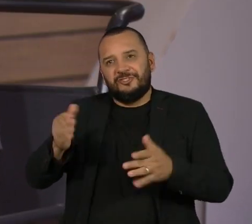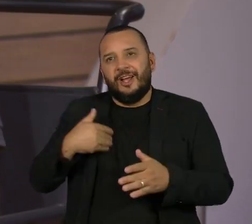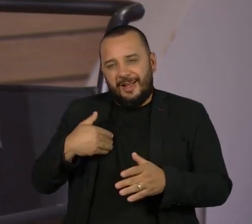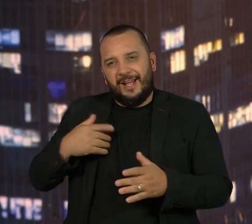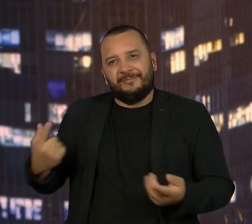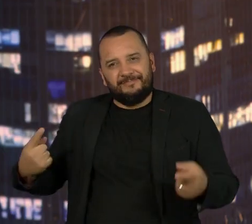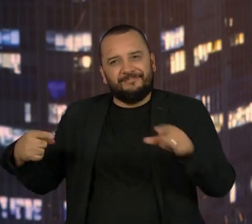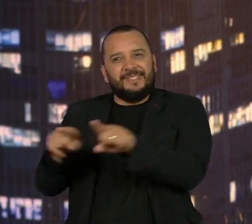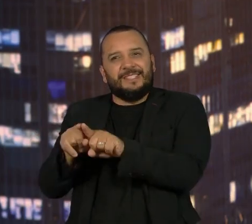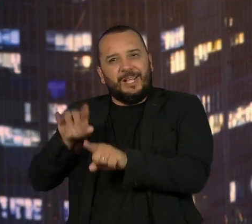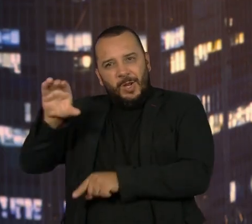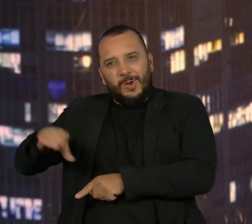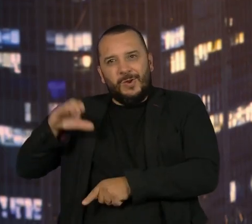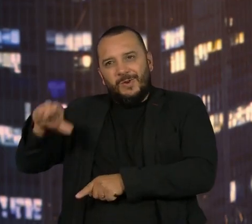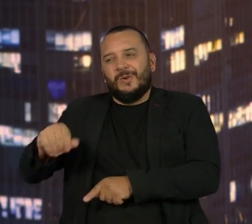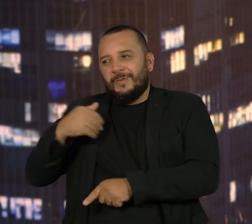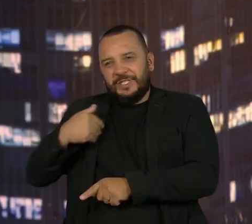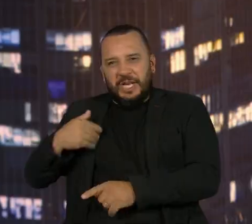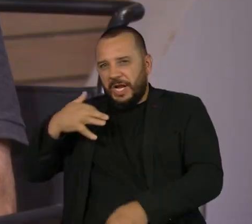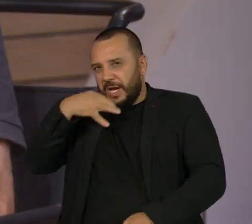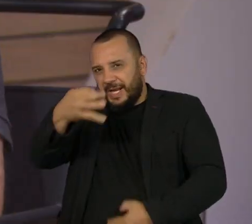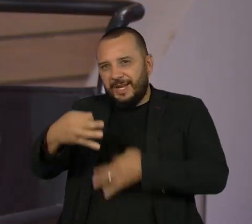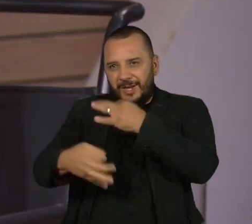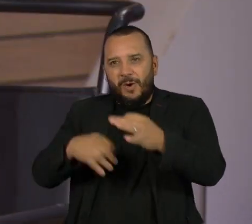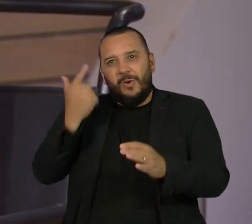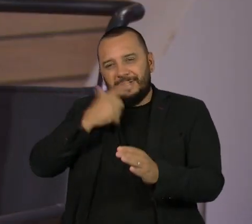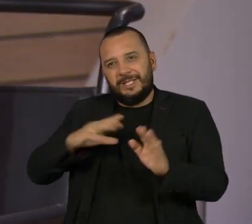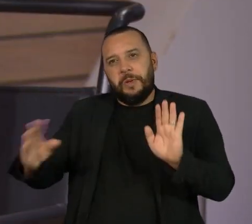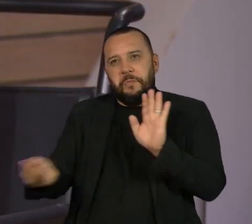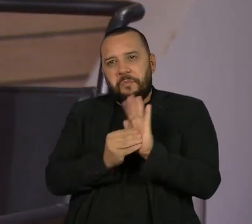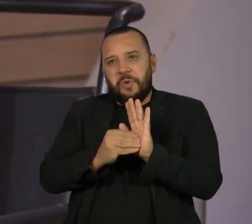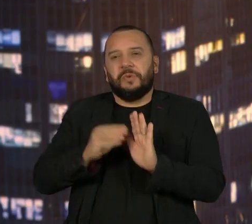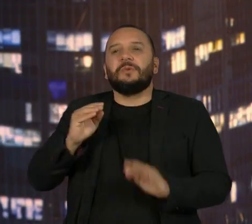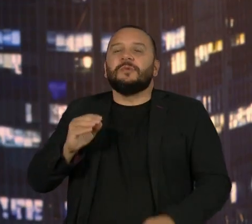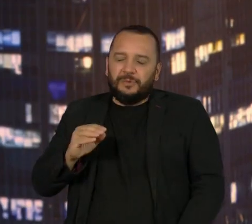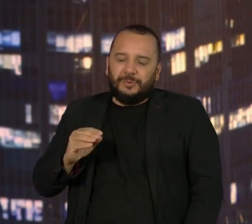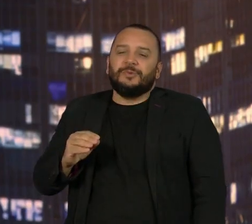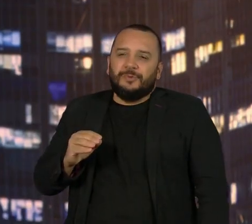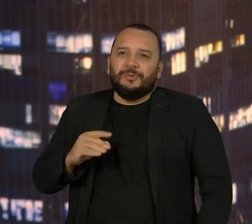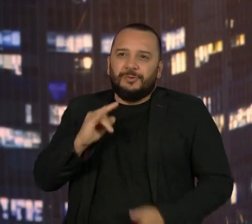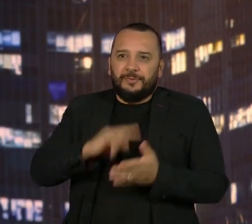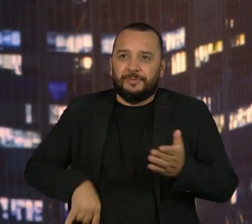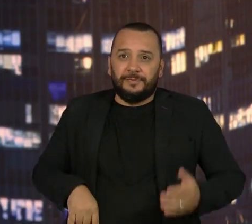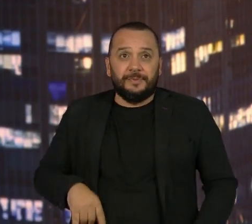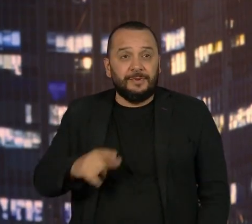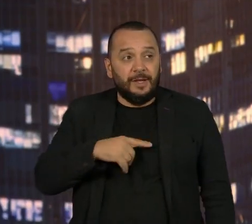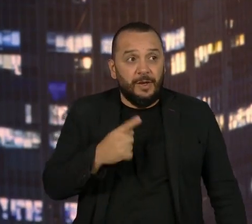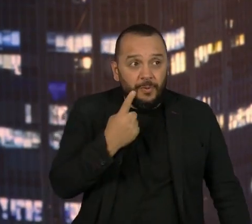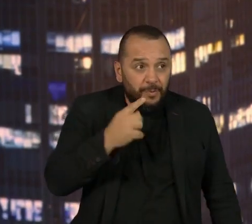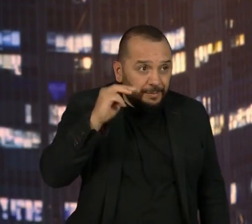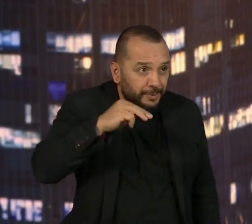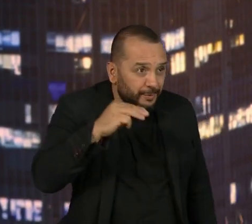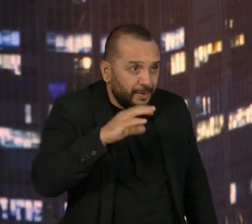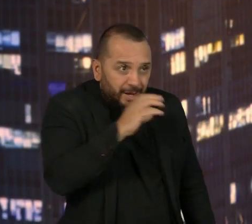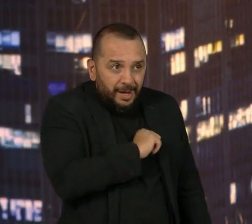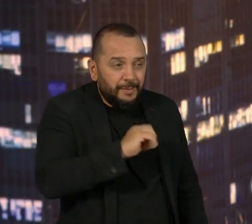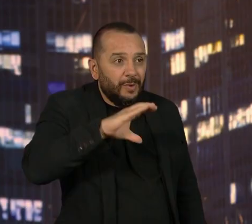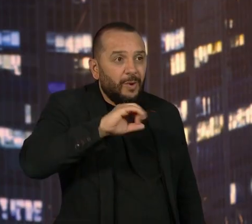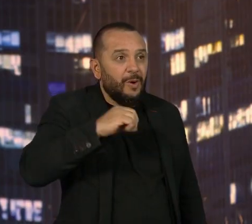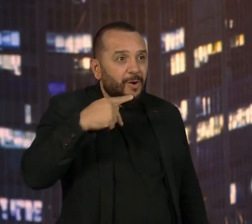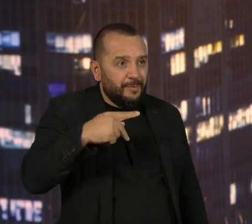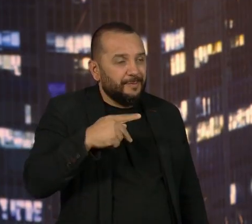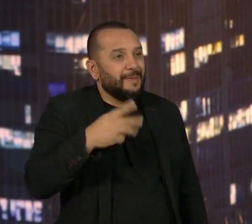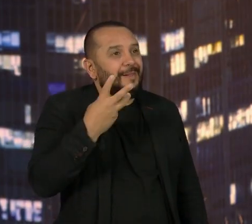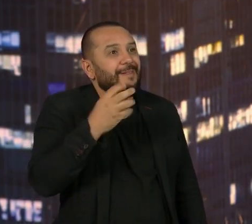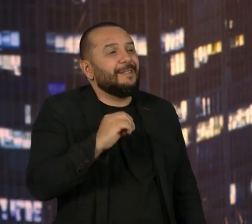junto. Então, deu um peso e conseguiu colocar isso no documento. Eu tenho 1 minuto e eu não posso não perguntar sobre a COP30, então eu vou dar